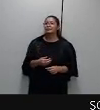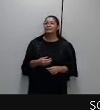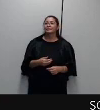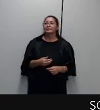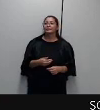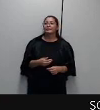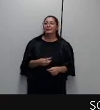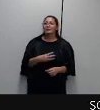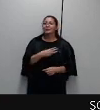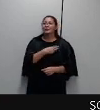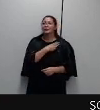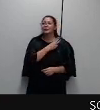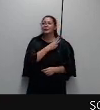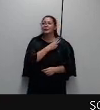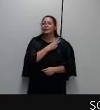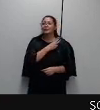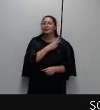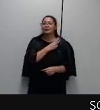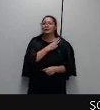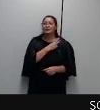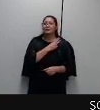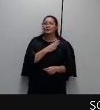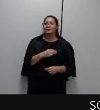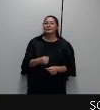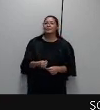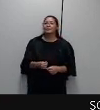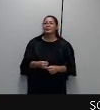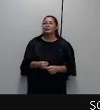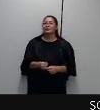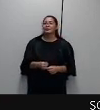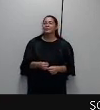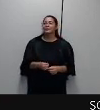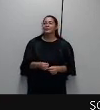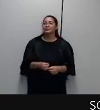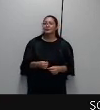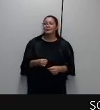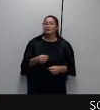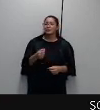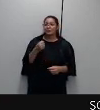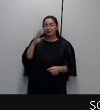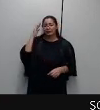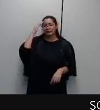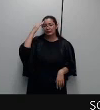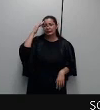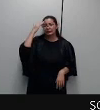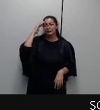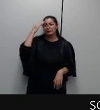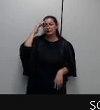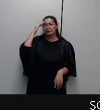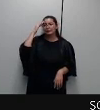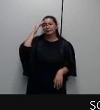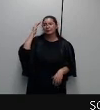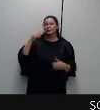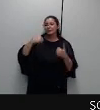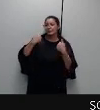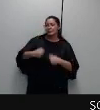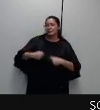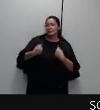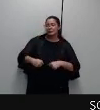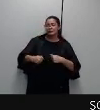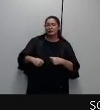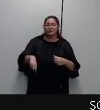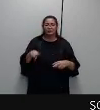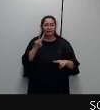Ministro Napoleão no hino entende pela necessidade da observância